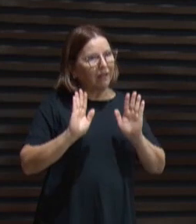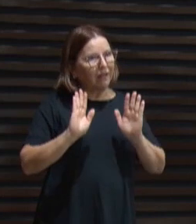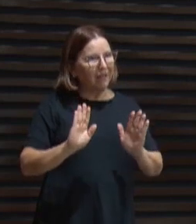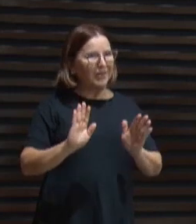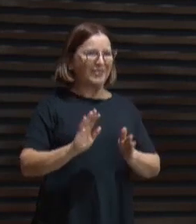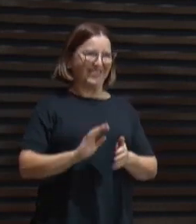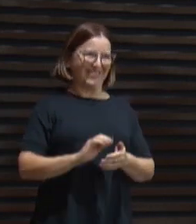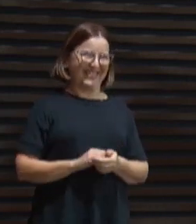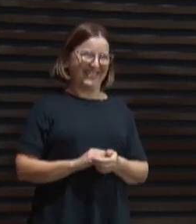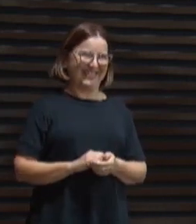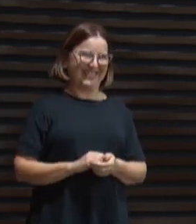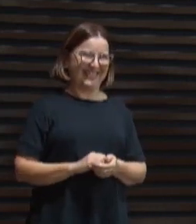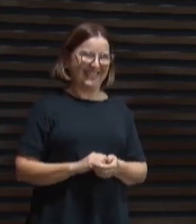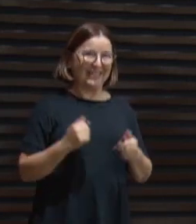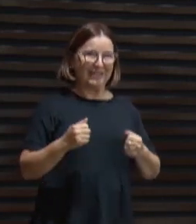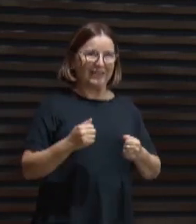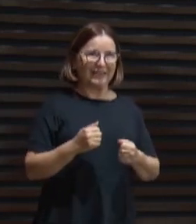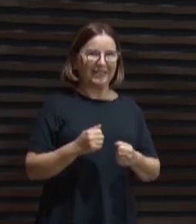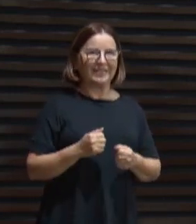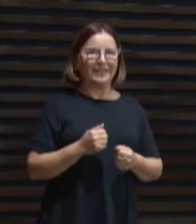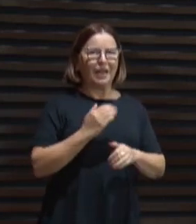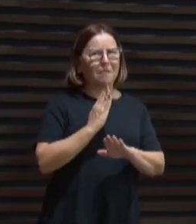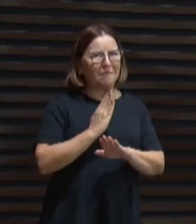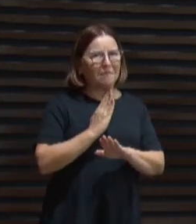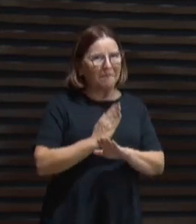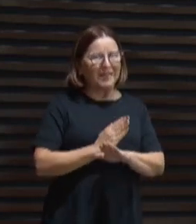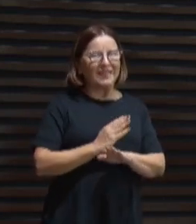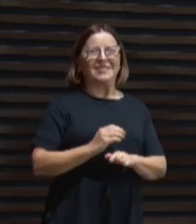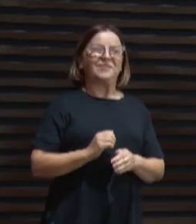Vamos parar um pouco, vamos refletir um pouco.